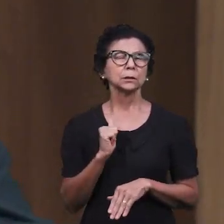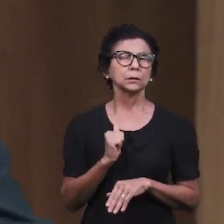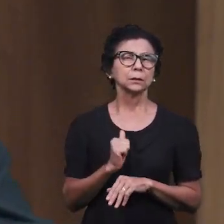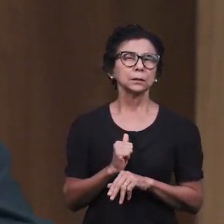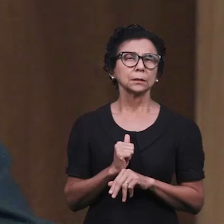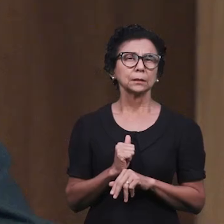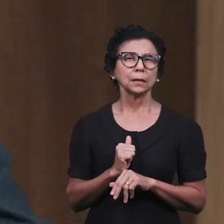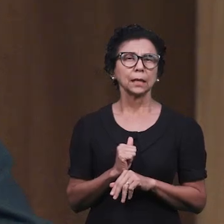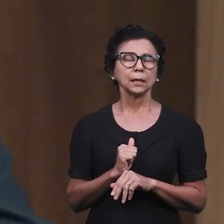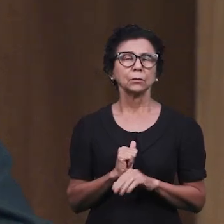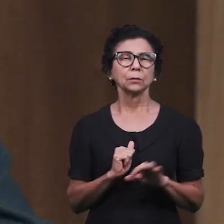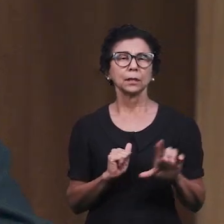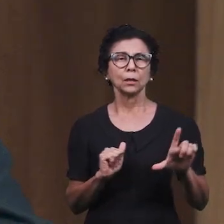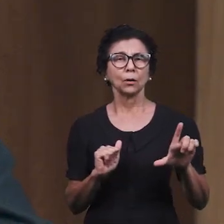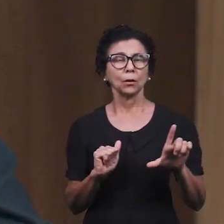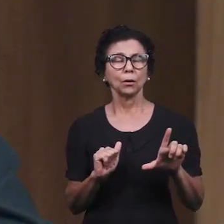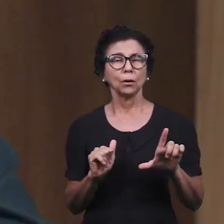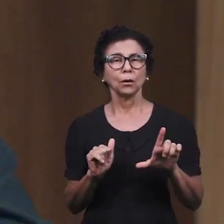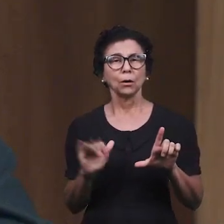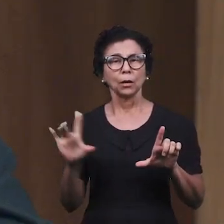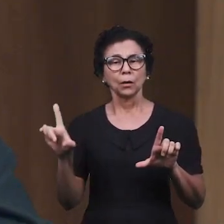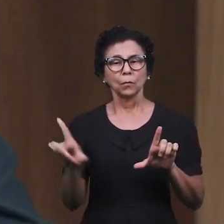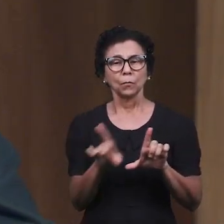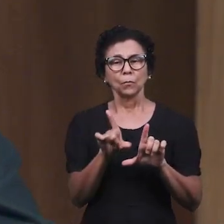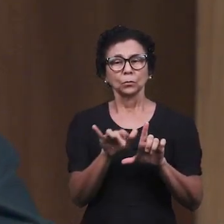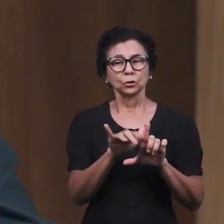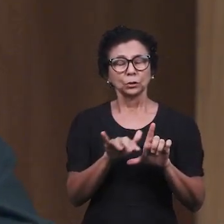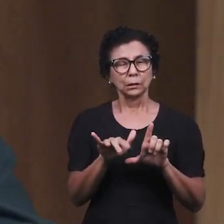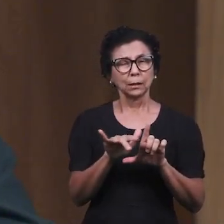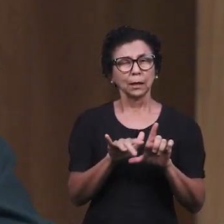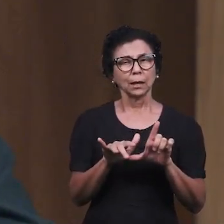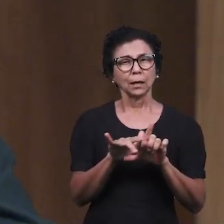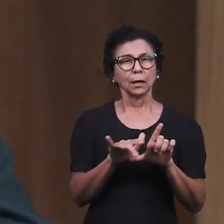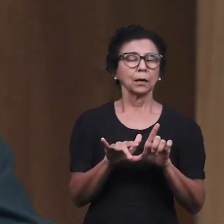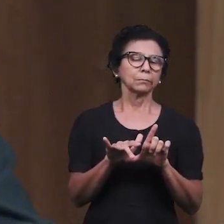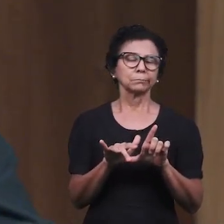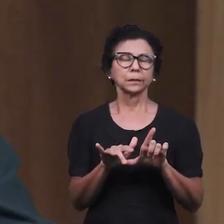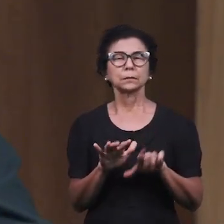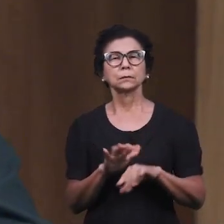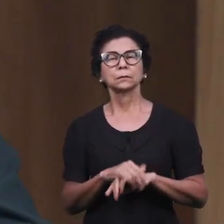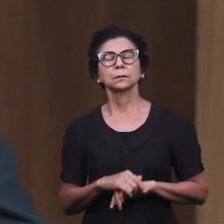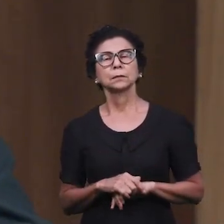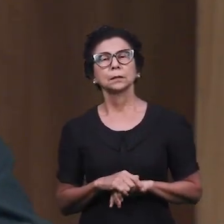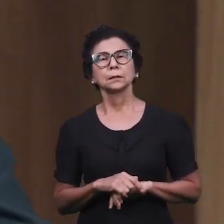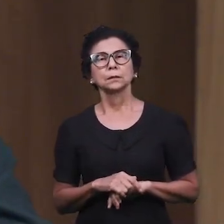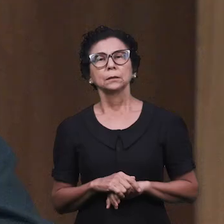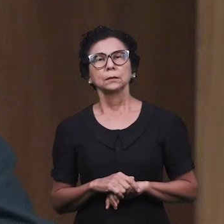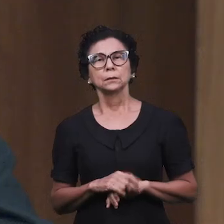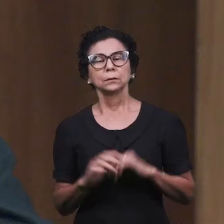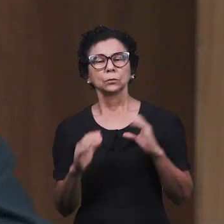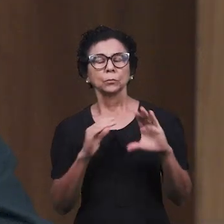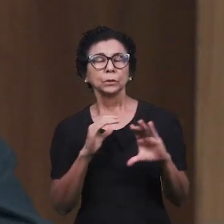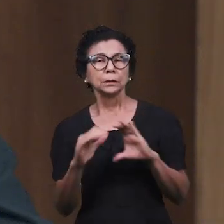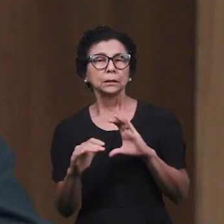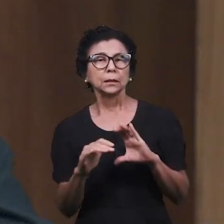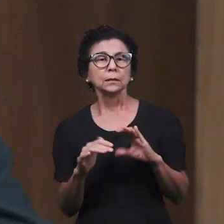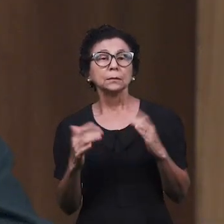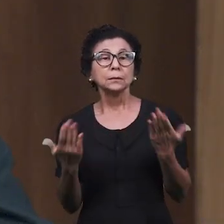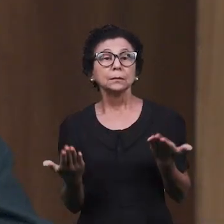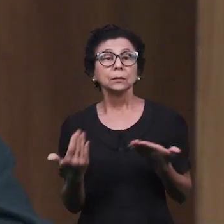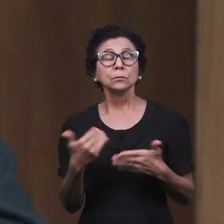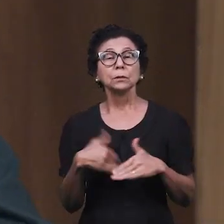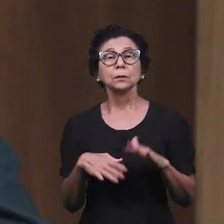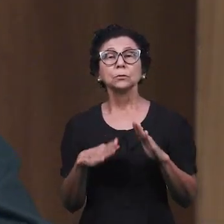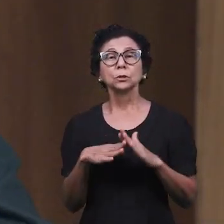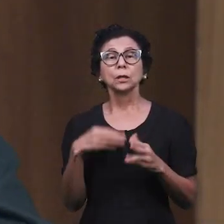mas nem sempre com sabedoria e verdade. Como então resgatar esse lugar dentro de casa com